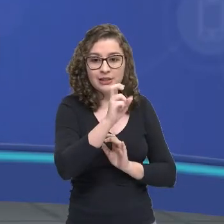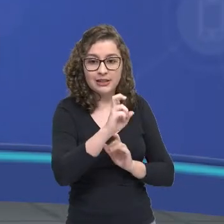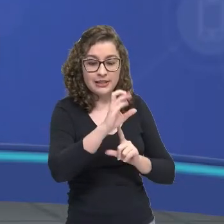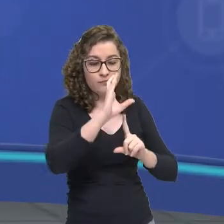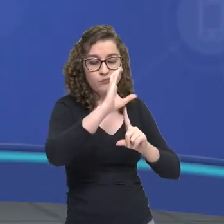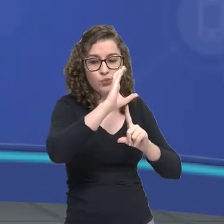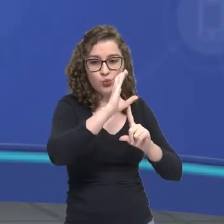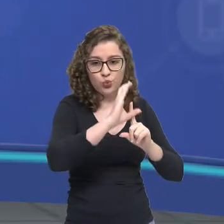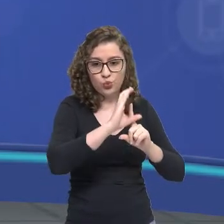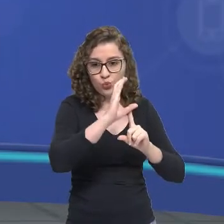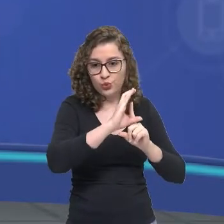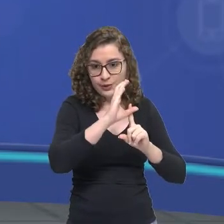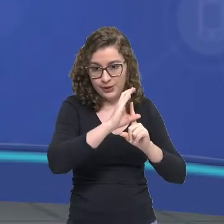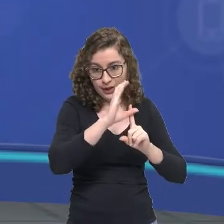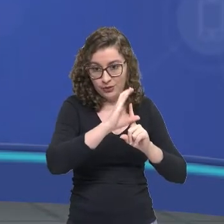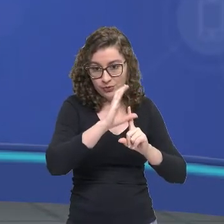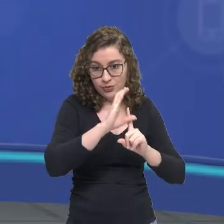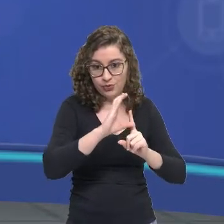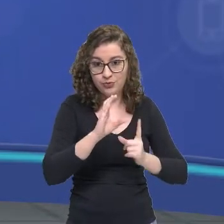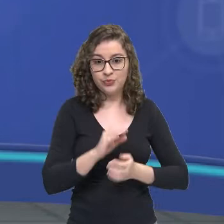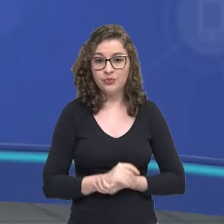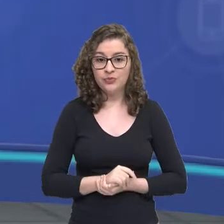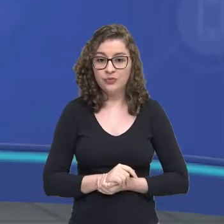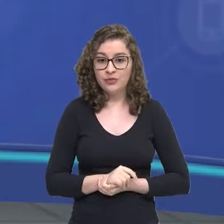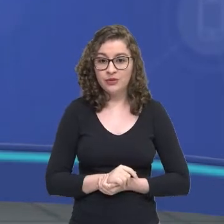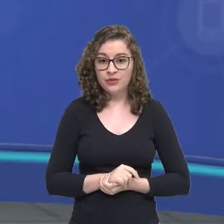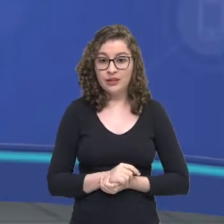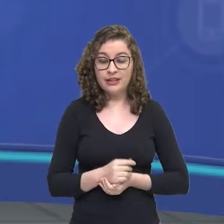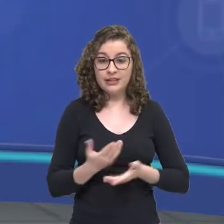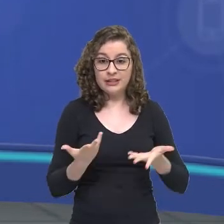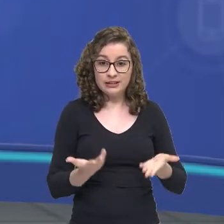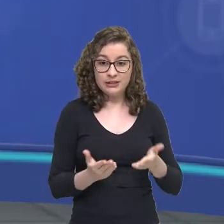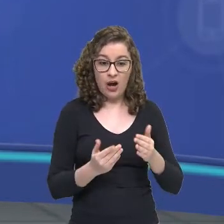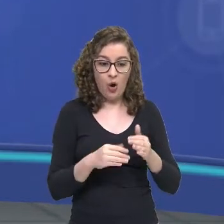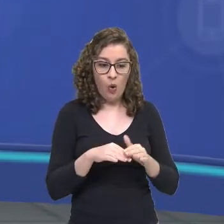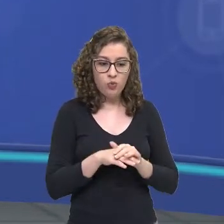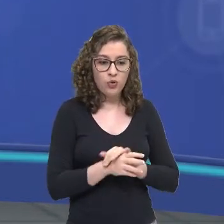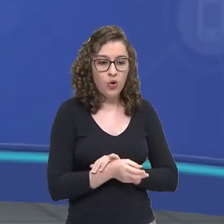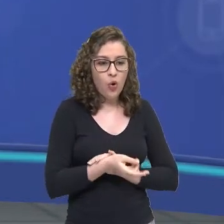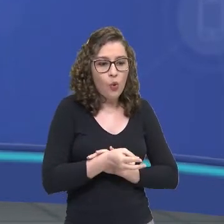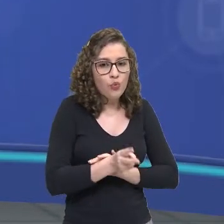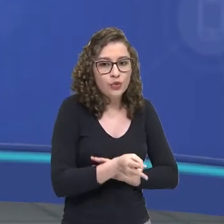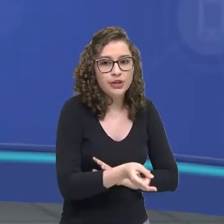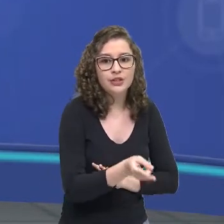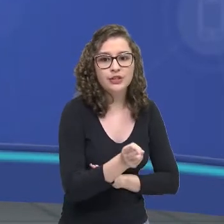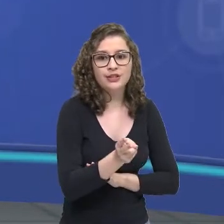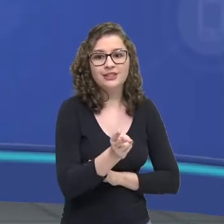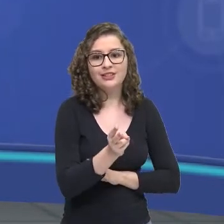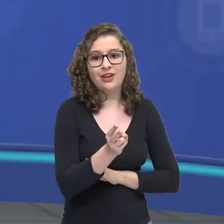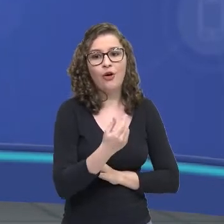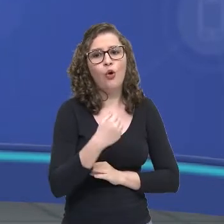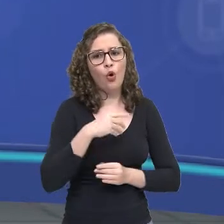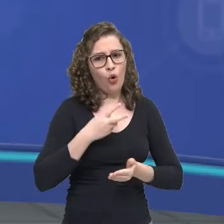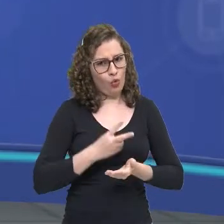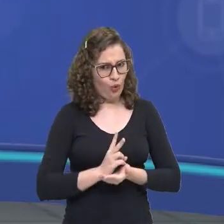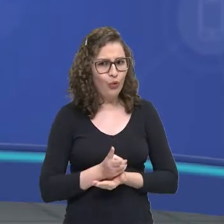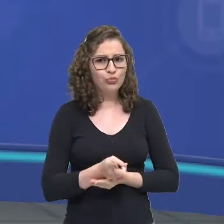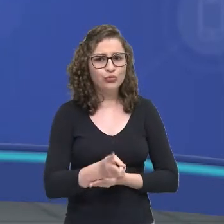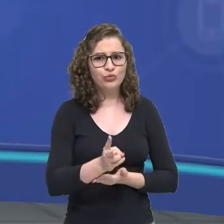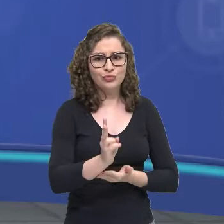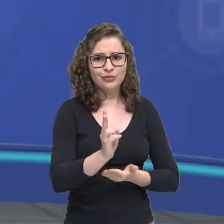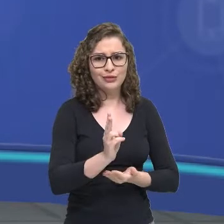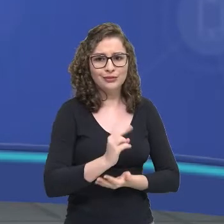essa diminuição da temperatura, a gente vai ter um período de conservação aí bem maior para